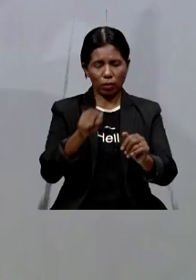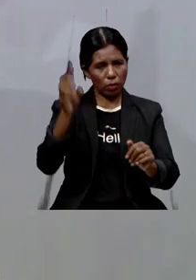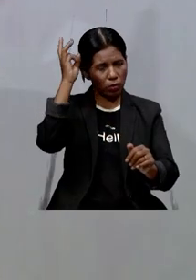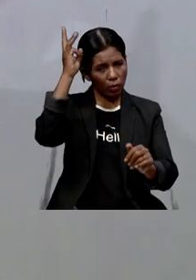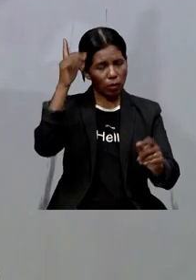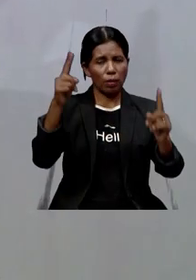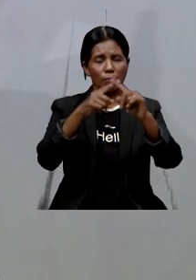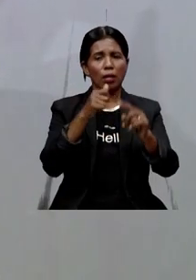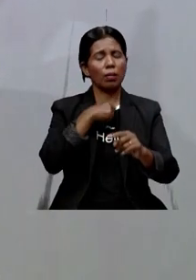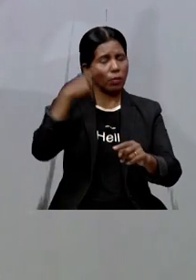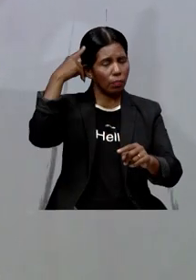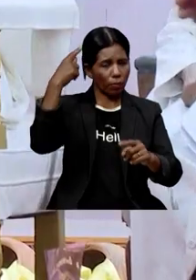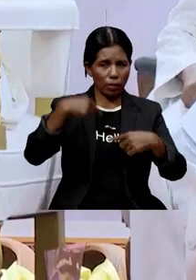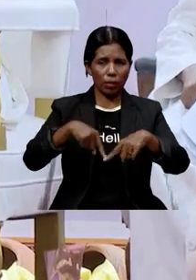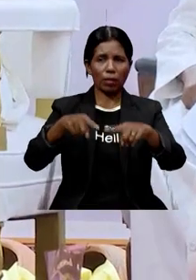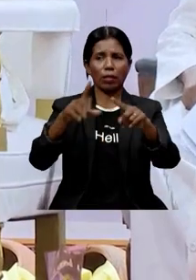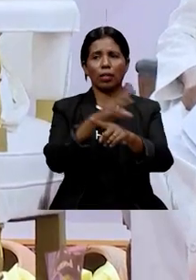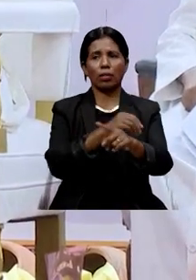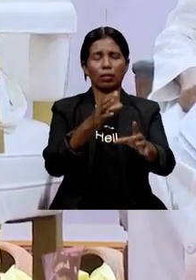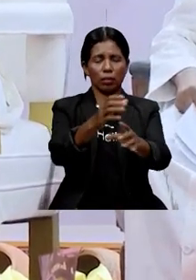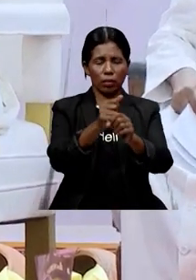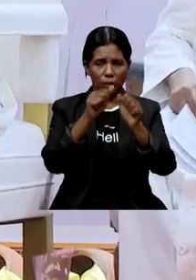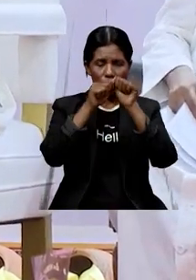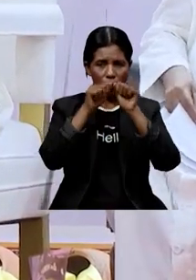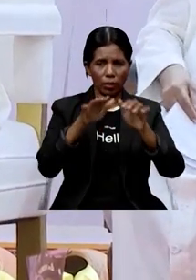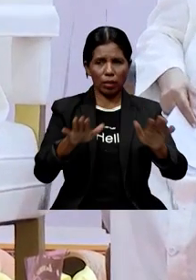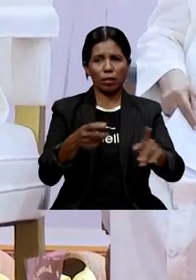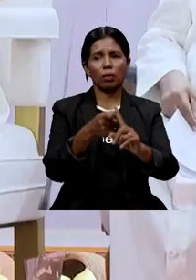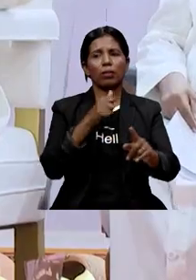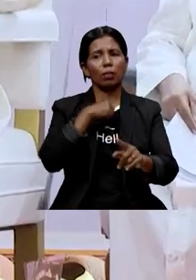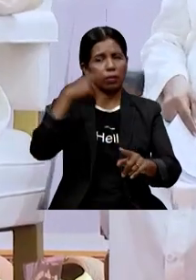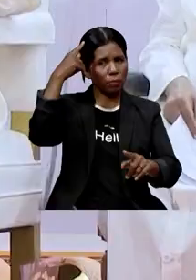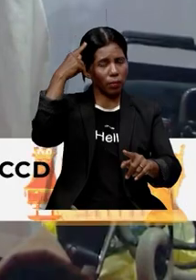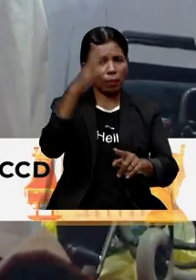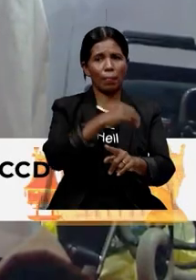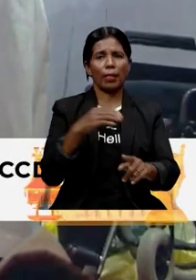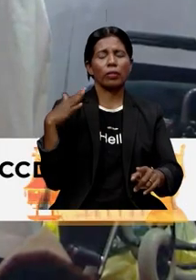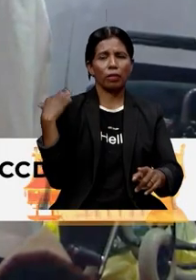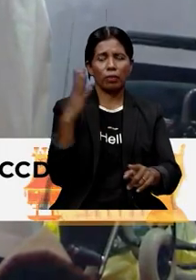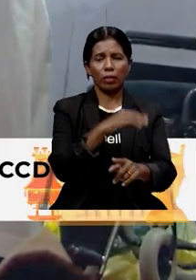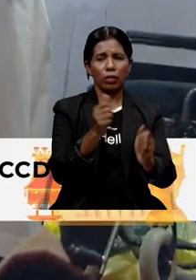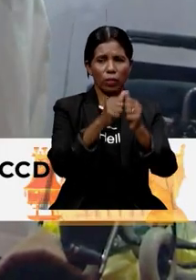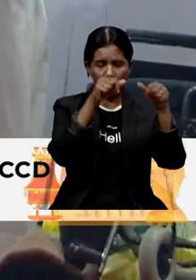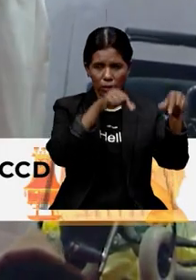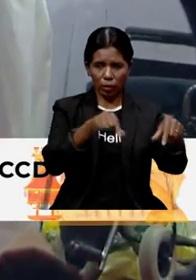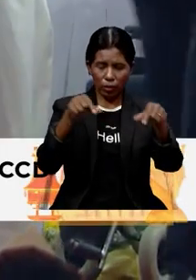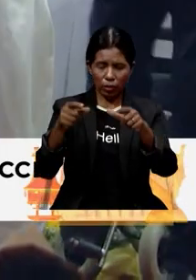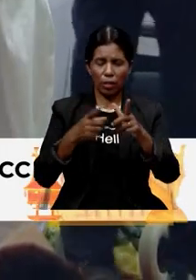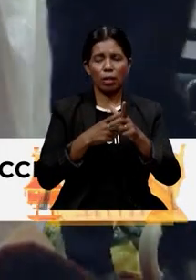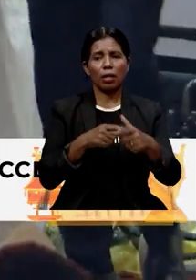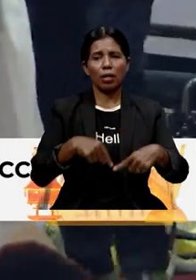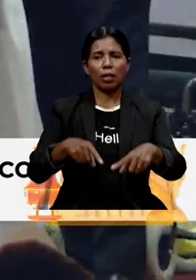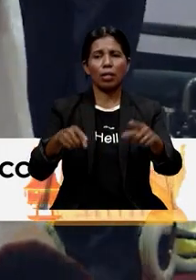ba papa, no hakat saiba palco, rodissimo benção husi papa. No jovem ida ho condição de deficiência, hakat saiba